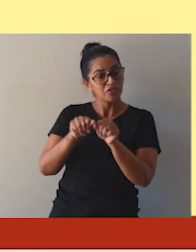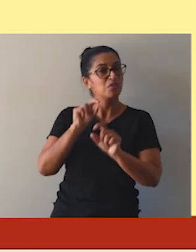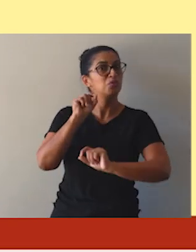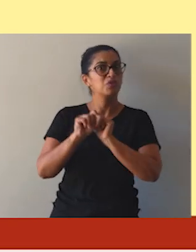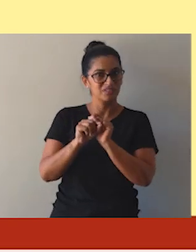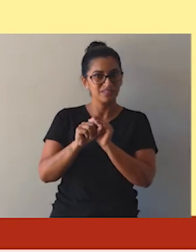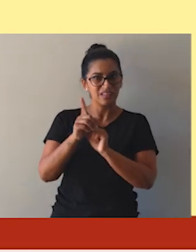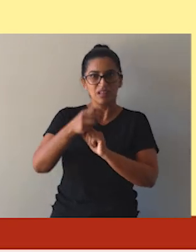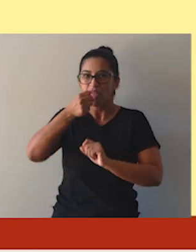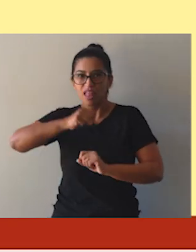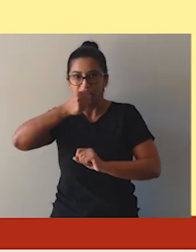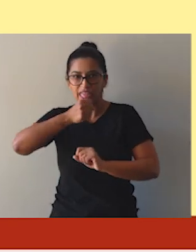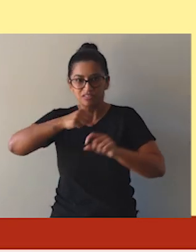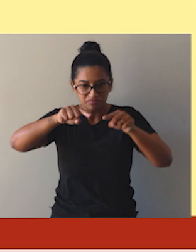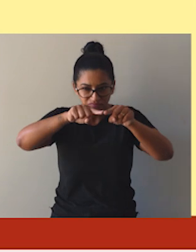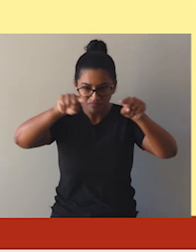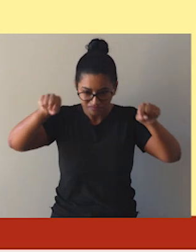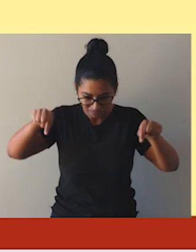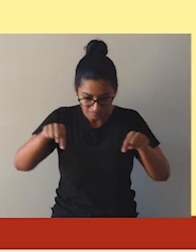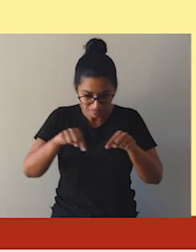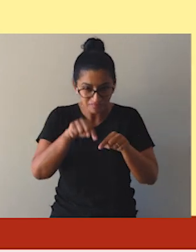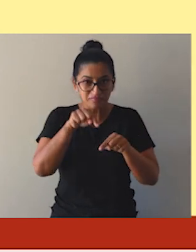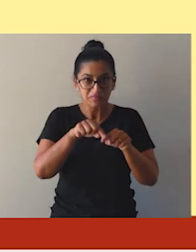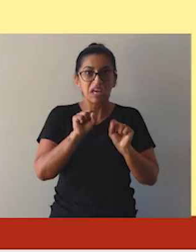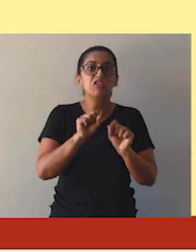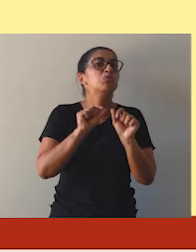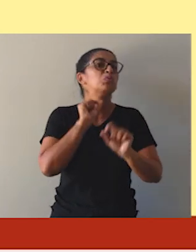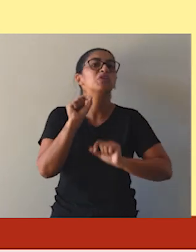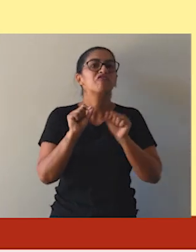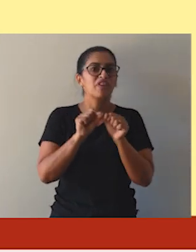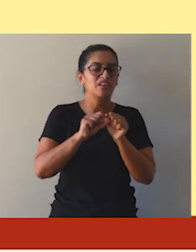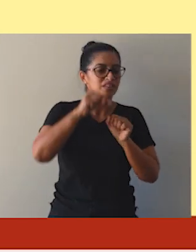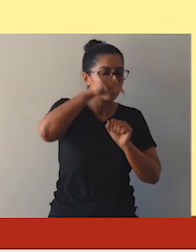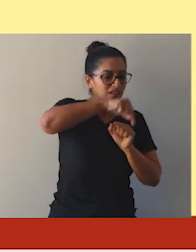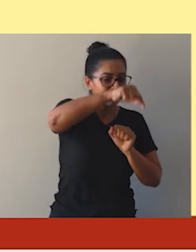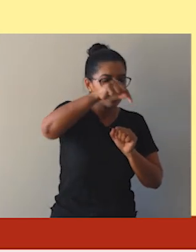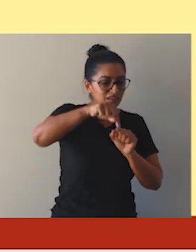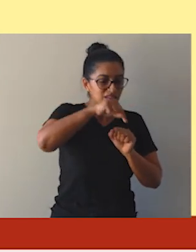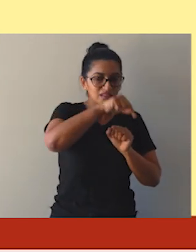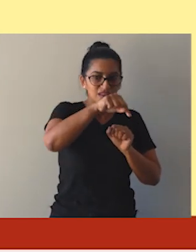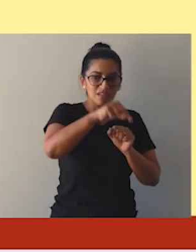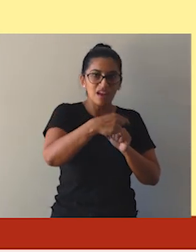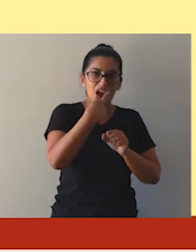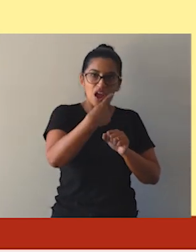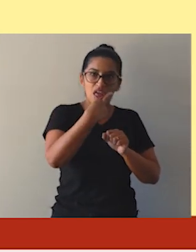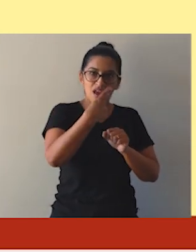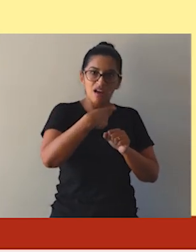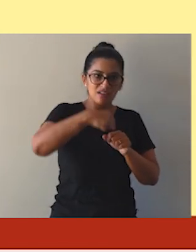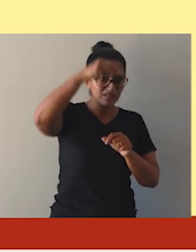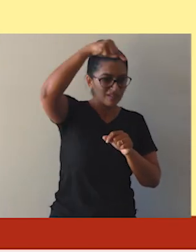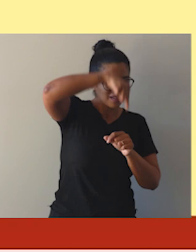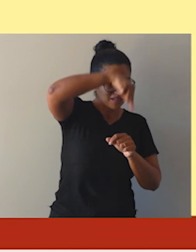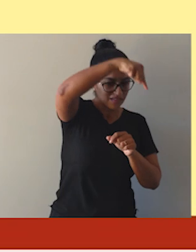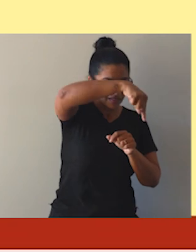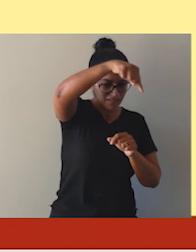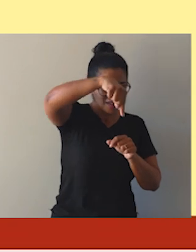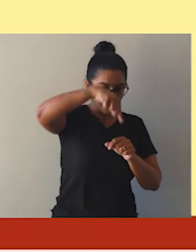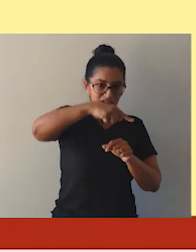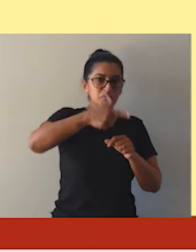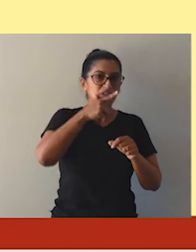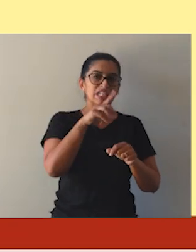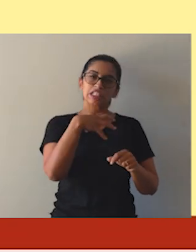canudos. Esse canudo você pode fazer de papel, de papelão, para ele ficar mais durinho. Palito de picolé. Palito de picolé,